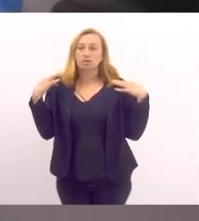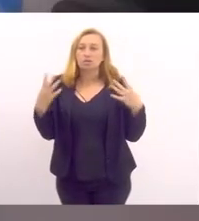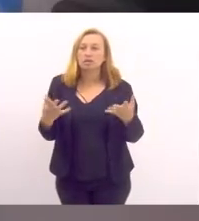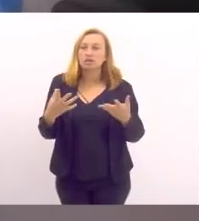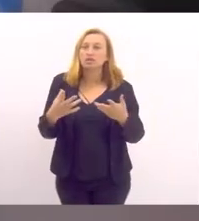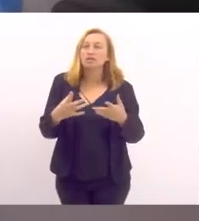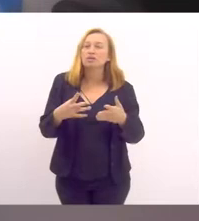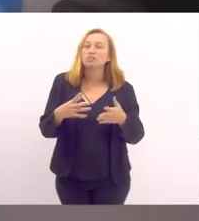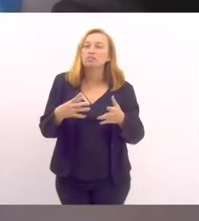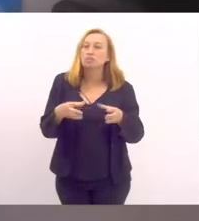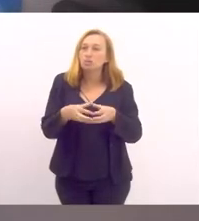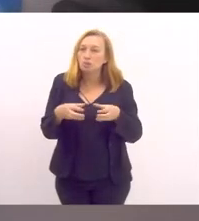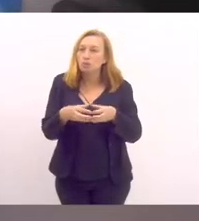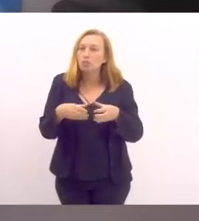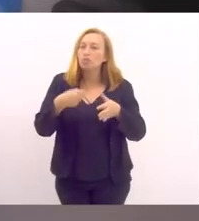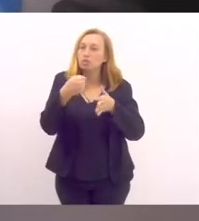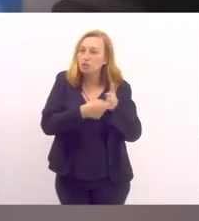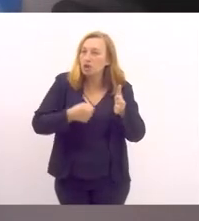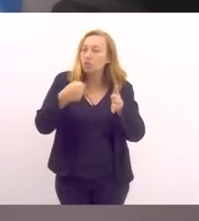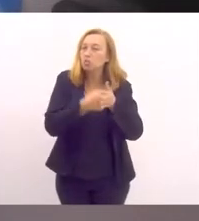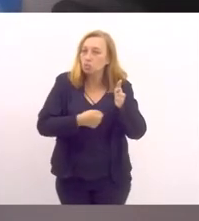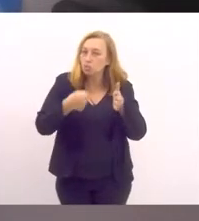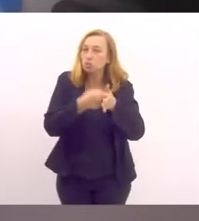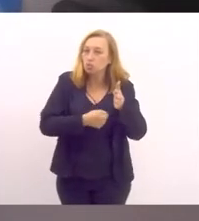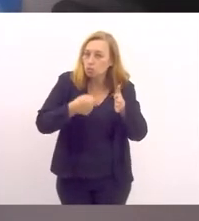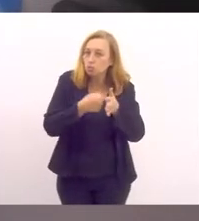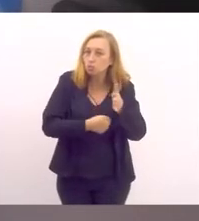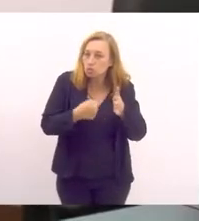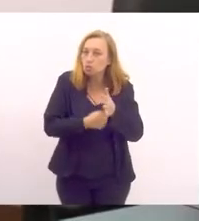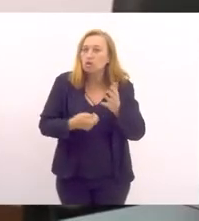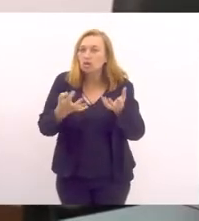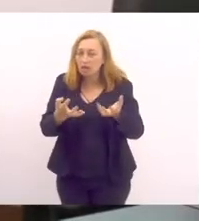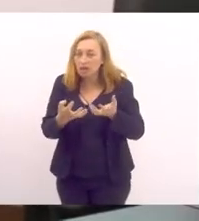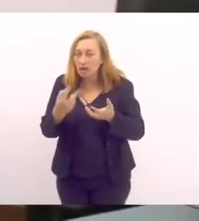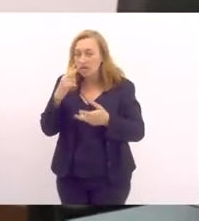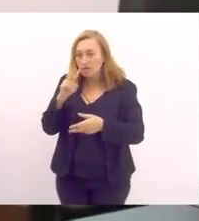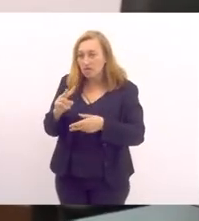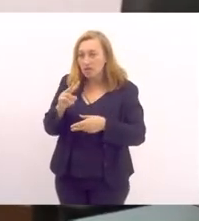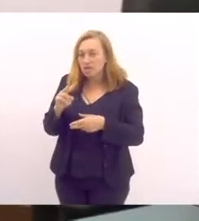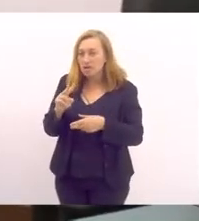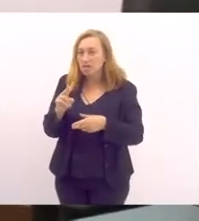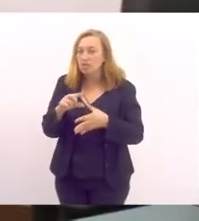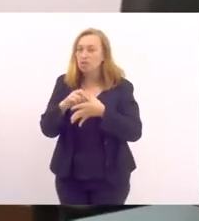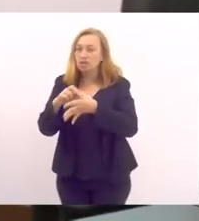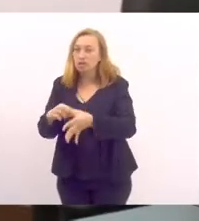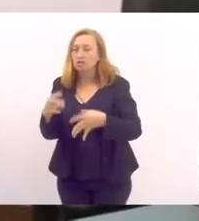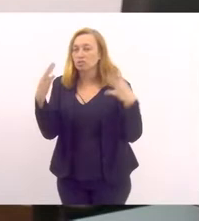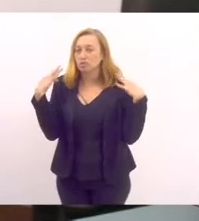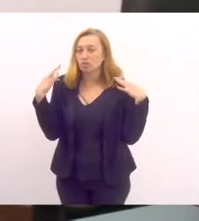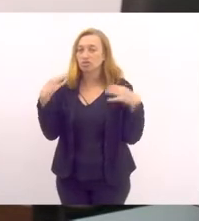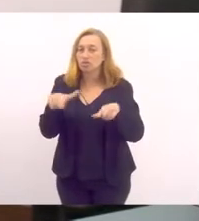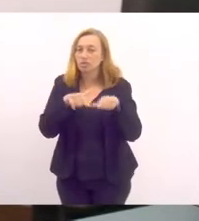entidades que lutam pelo guia de turismo, que querem ver o guia de turismo trabalhando. Aqui